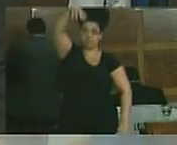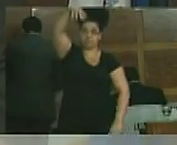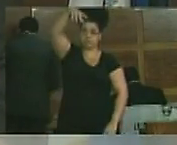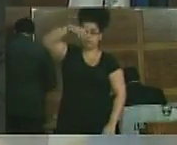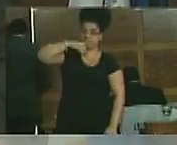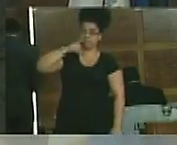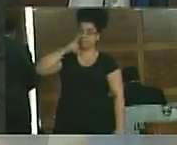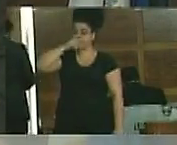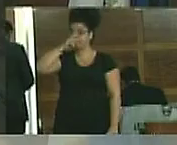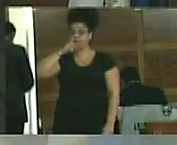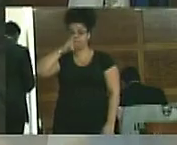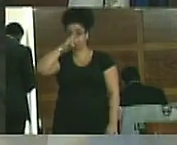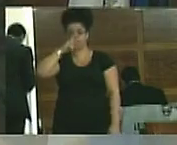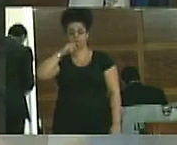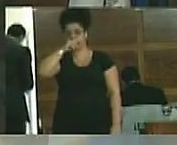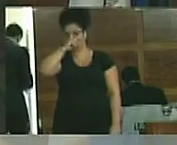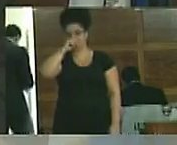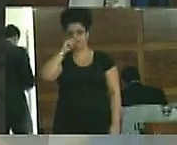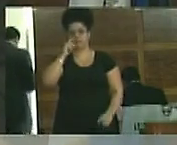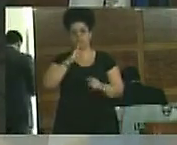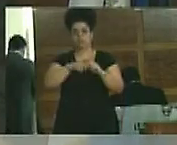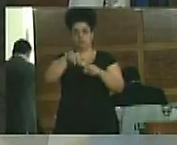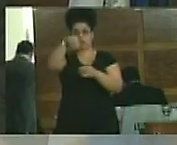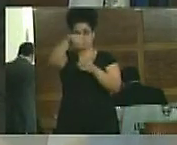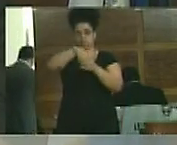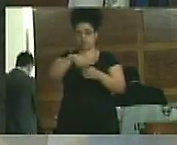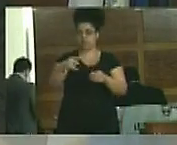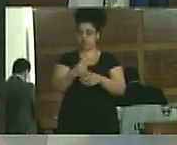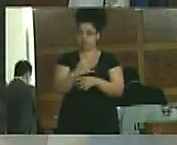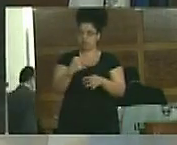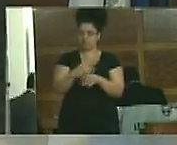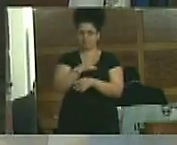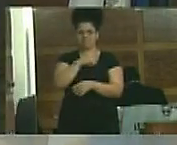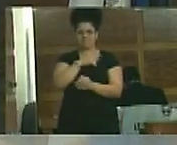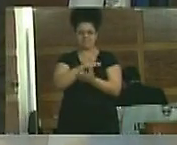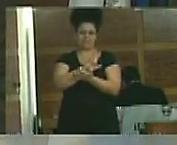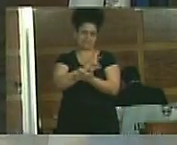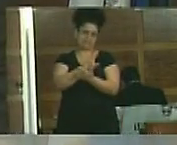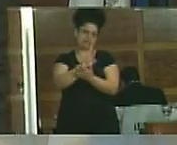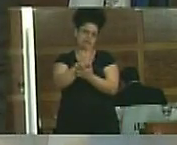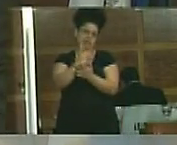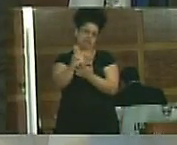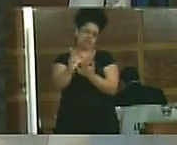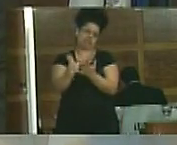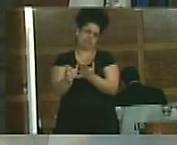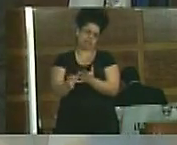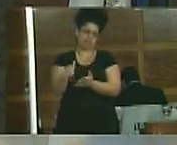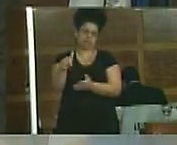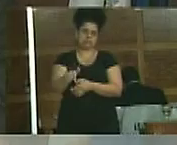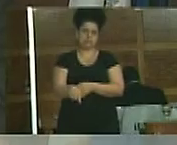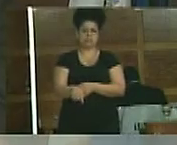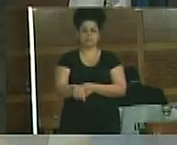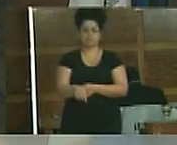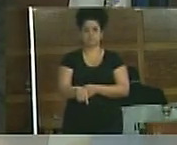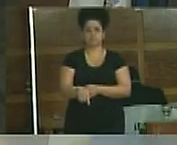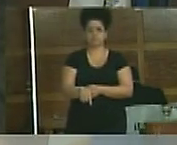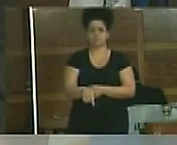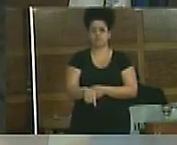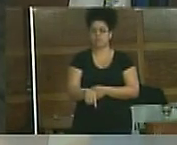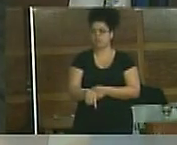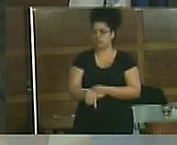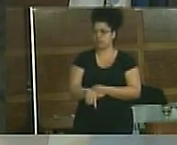morte aos moradores ali. Só que dentro do nosso município tem centenas também, aqui no litoral,